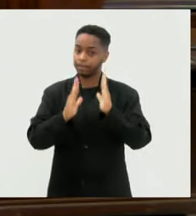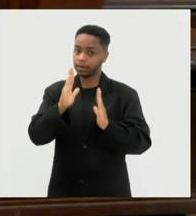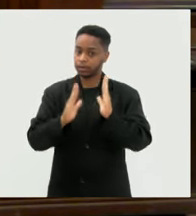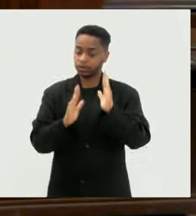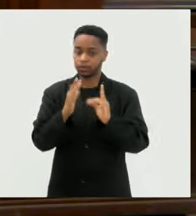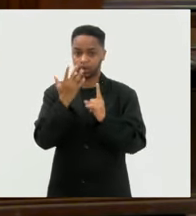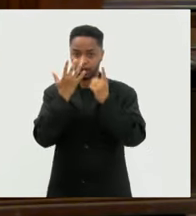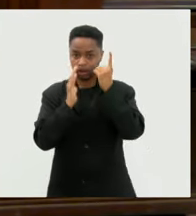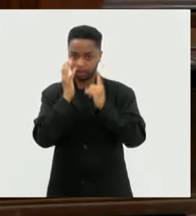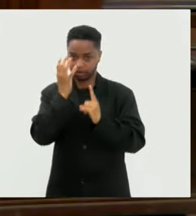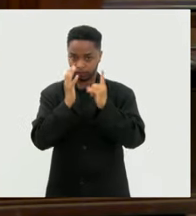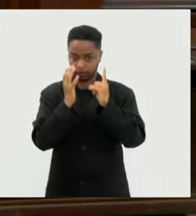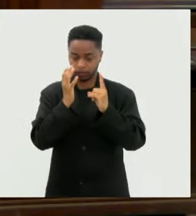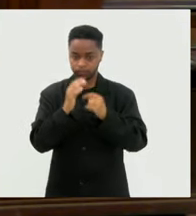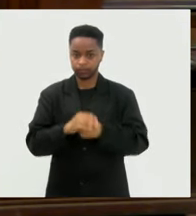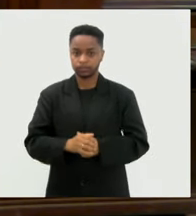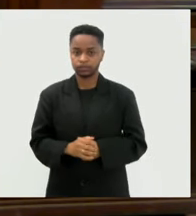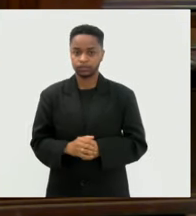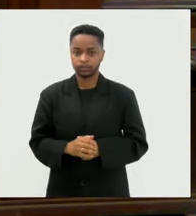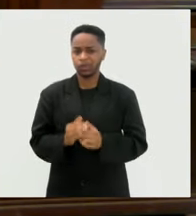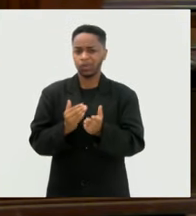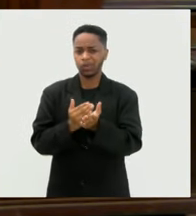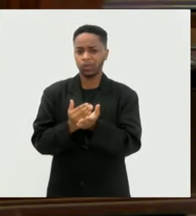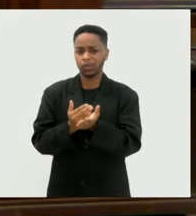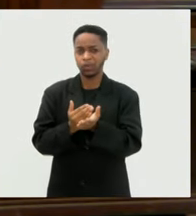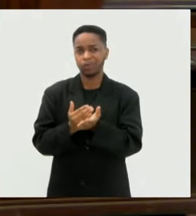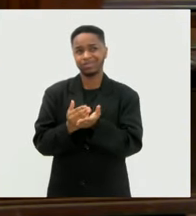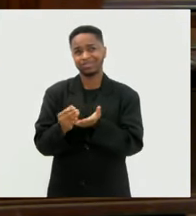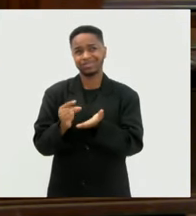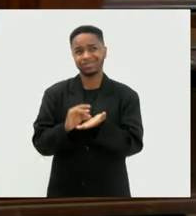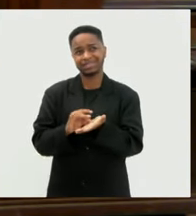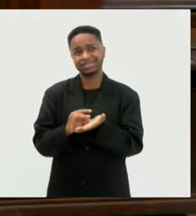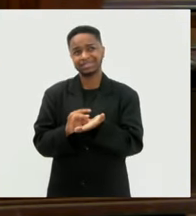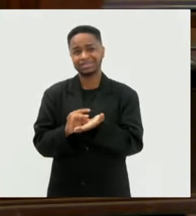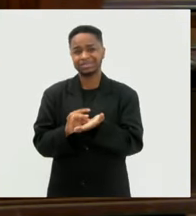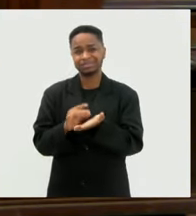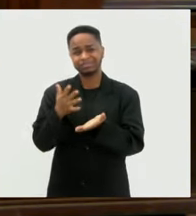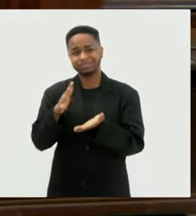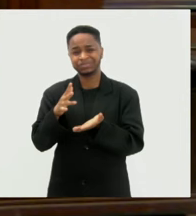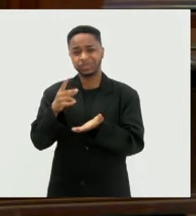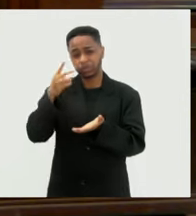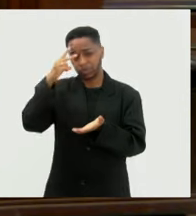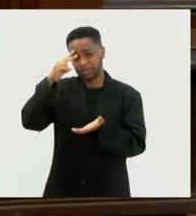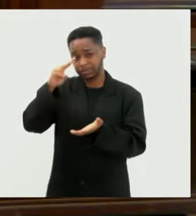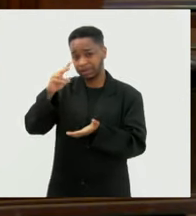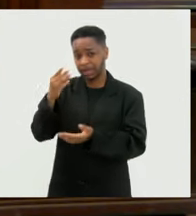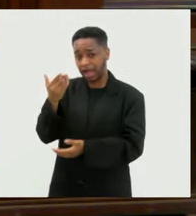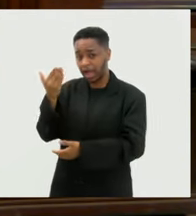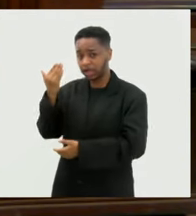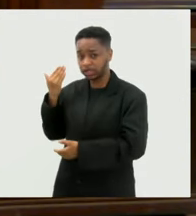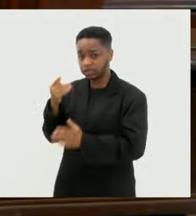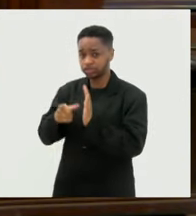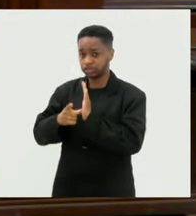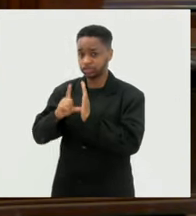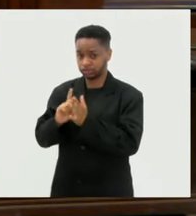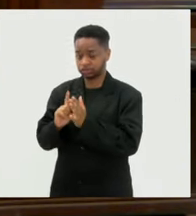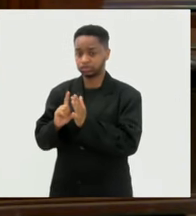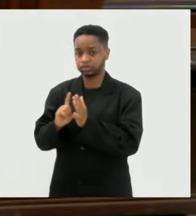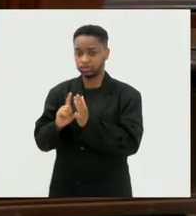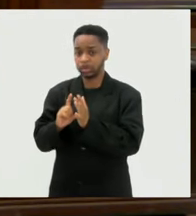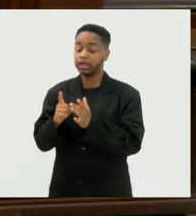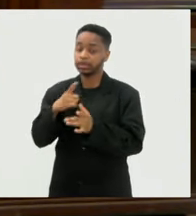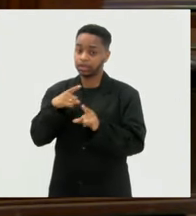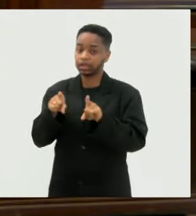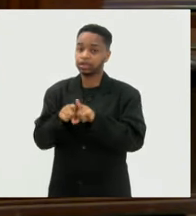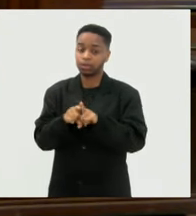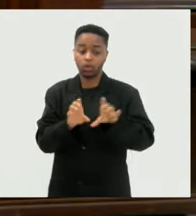si, que começa muito, pelo menos há duas semanas antes do carnaval, ainda tem os